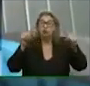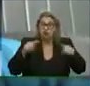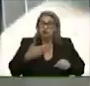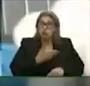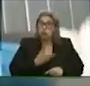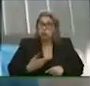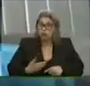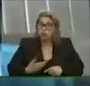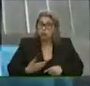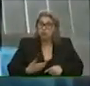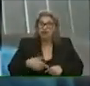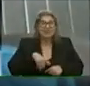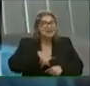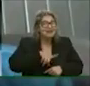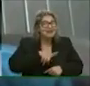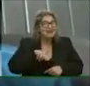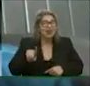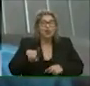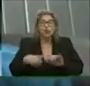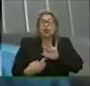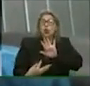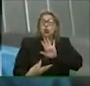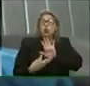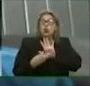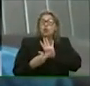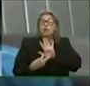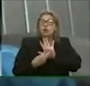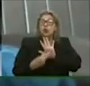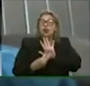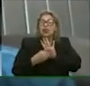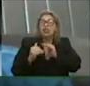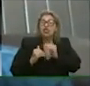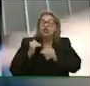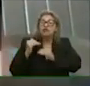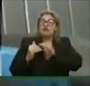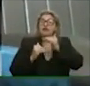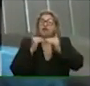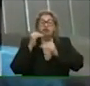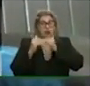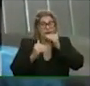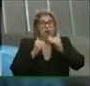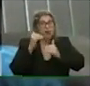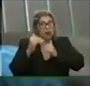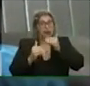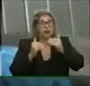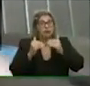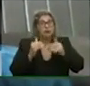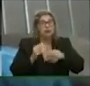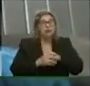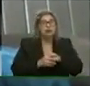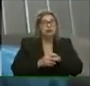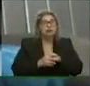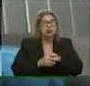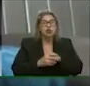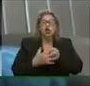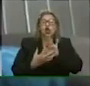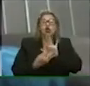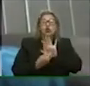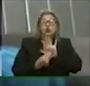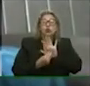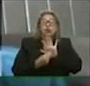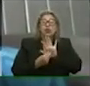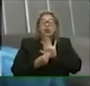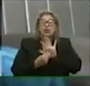pensam. Estão no modelo de desenvolvimento que aqui adotamos. O nosso modelo, como